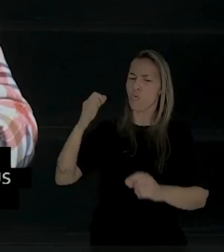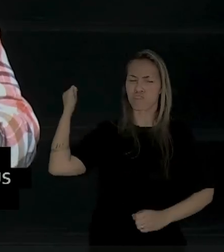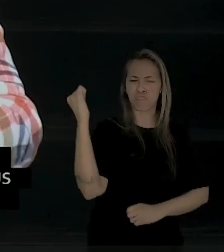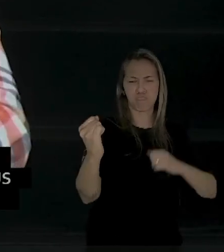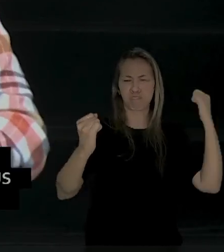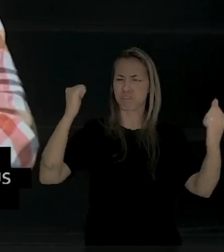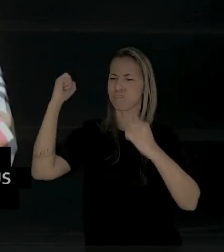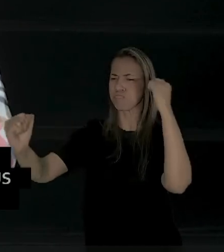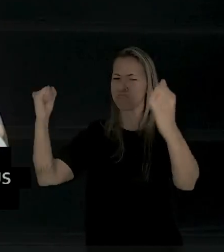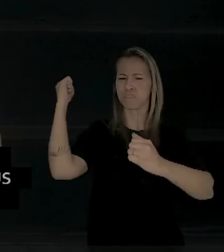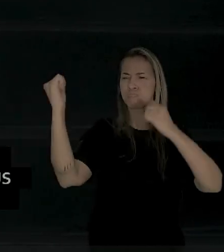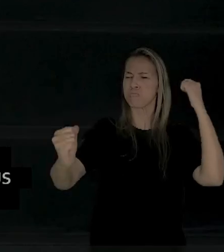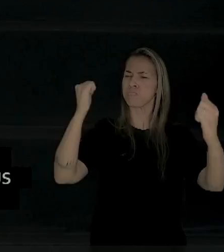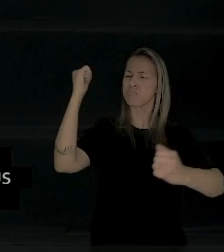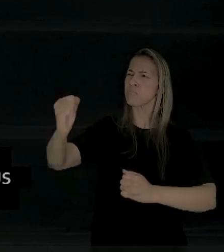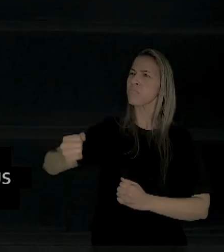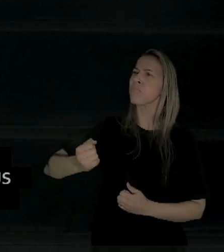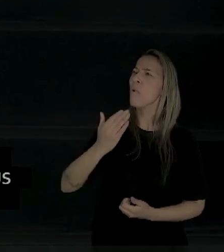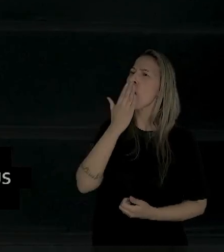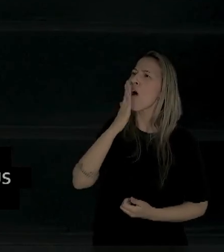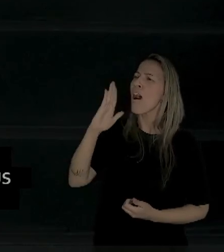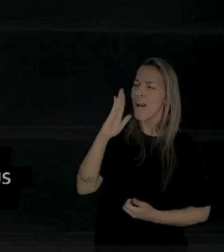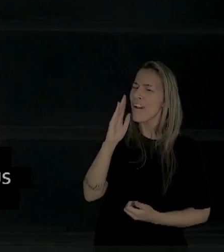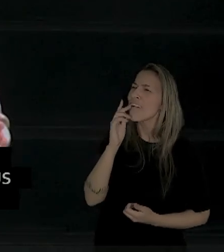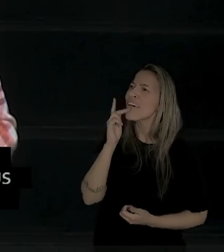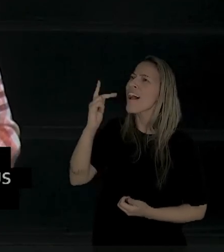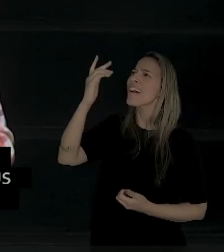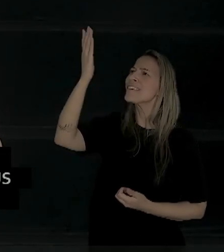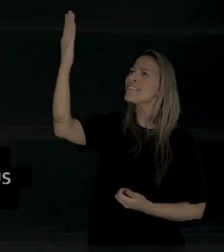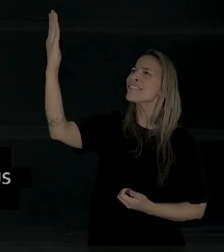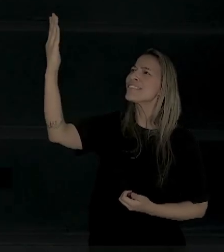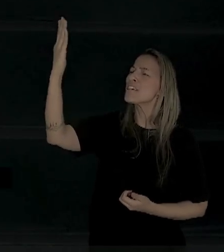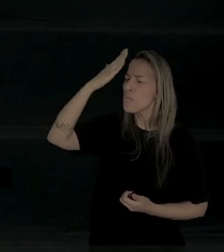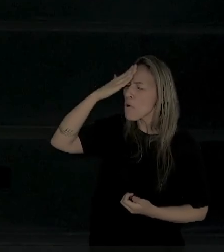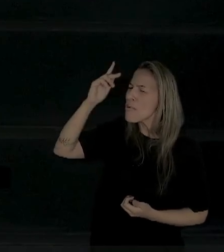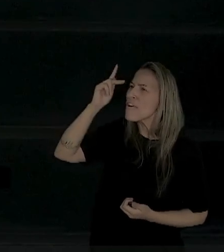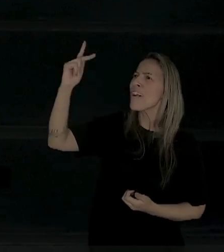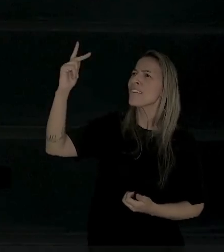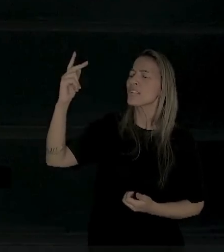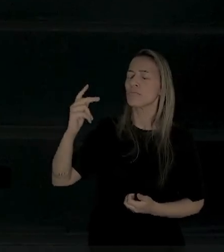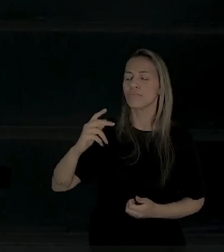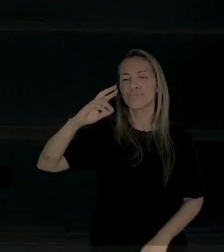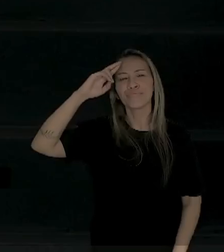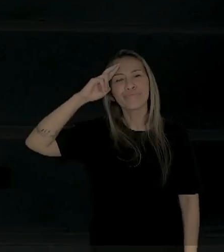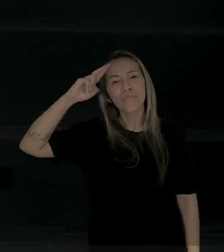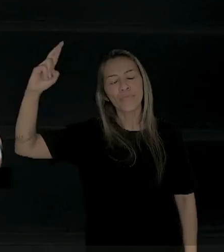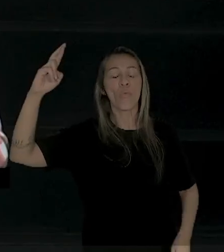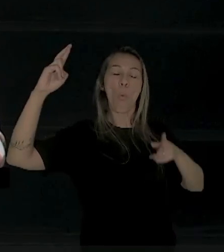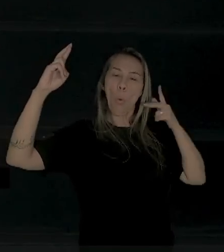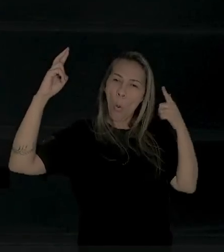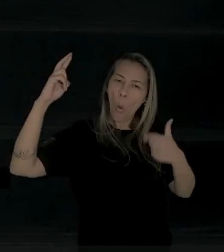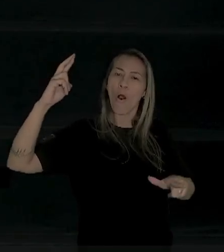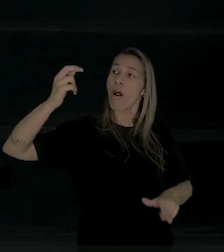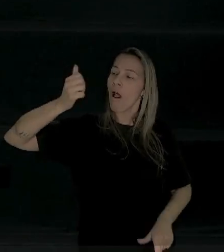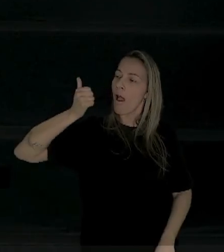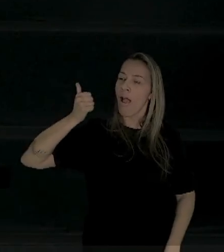sou o único que sobrou, e agora também estão me procurando matar-me. Perceba que ele respondeu a mesma coisa duas vezes,